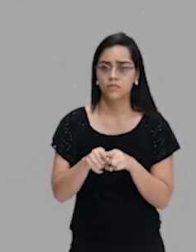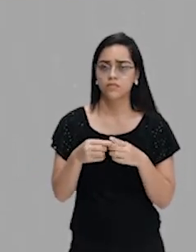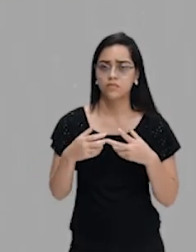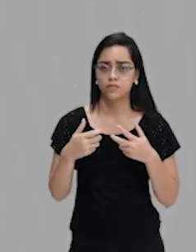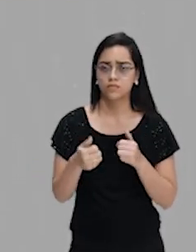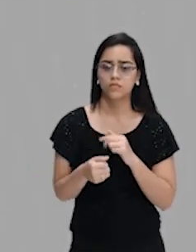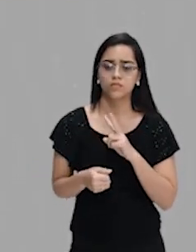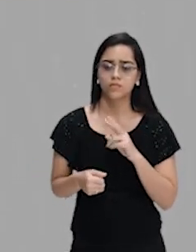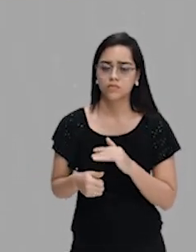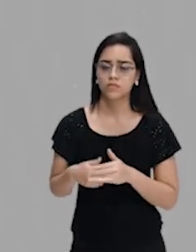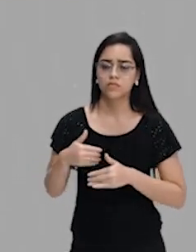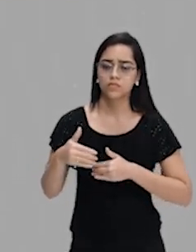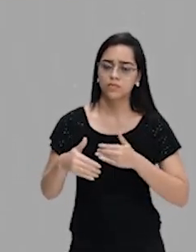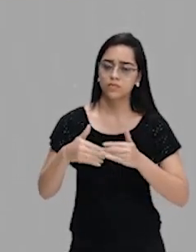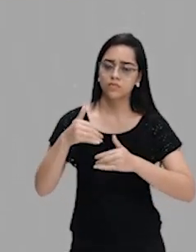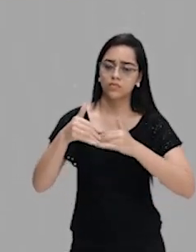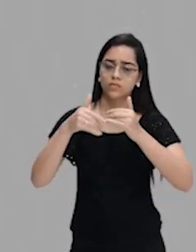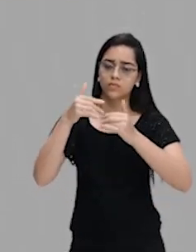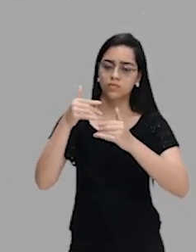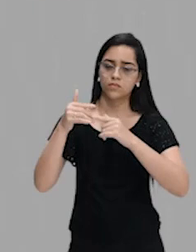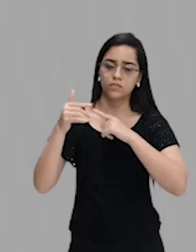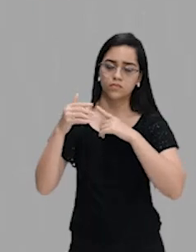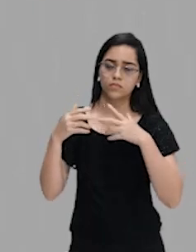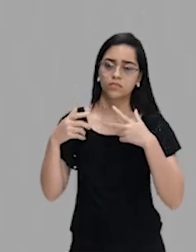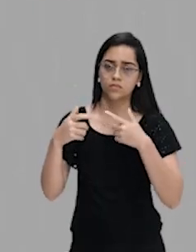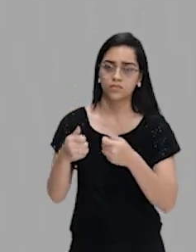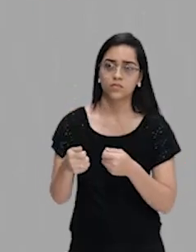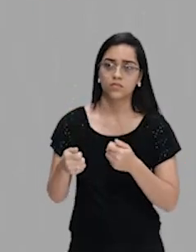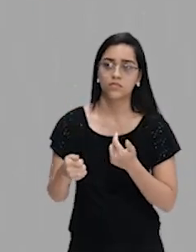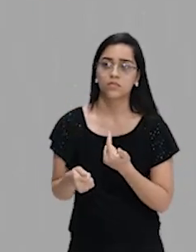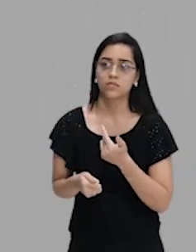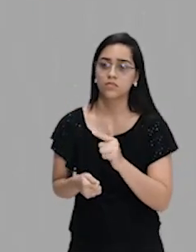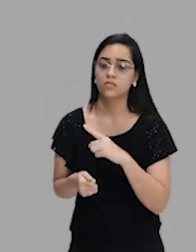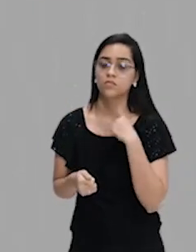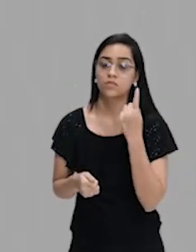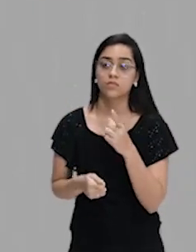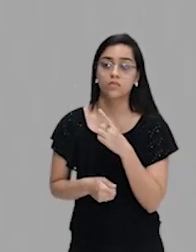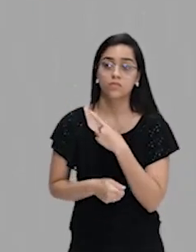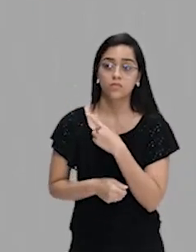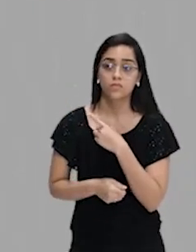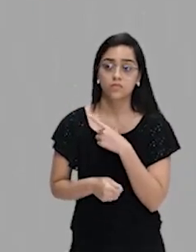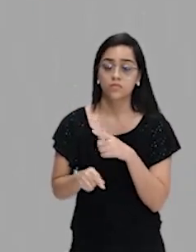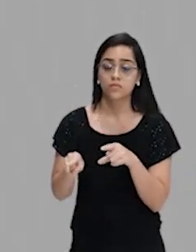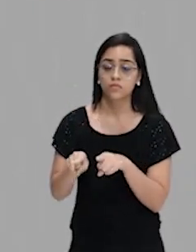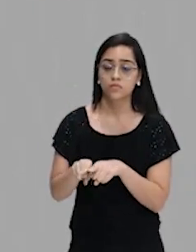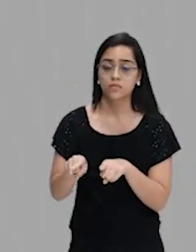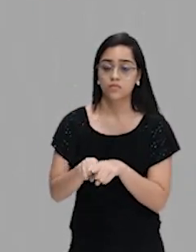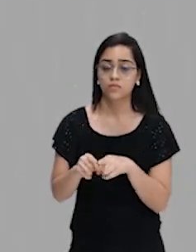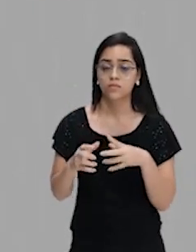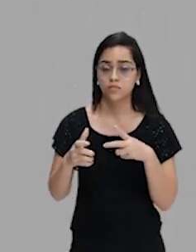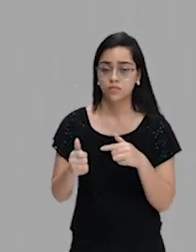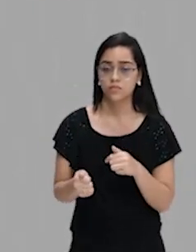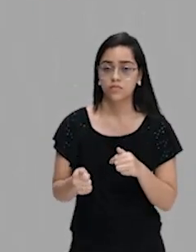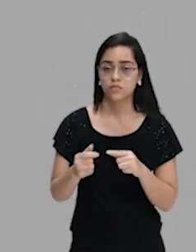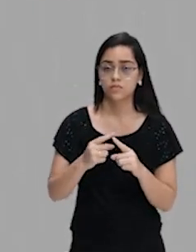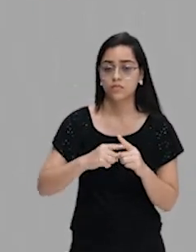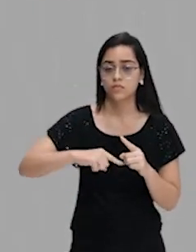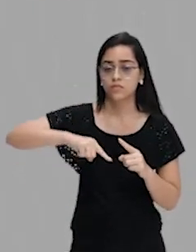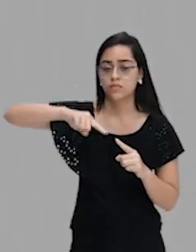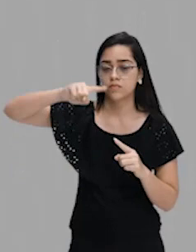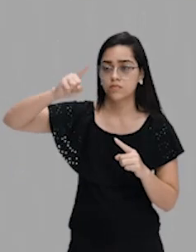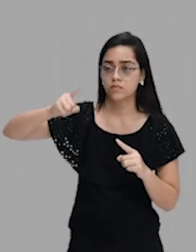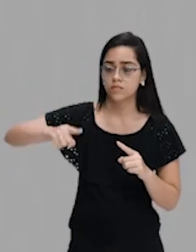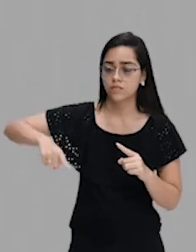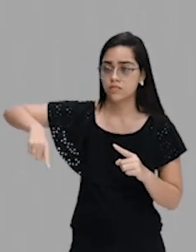medida em que ele vai subir, ele vai se afastar para o outro trópico, nós temos também toda a angulação que é feita